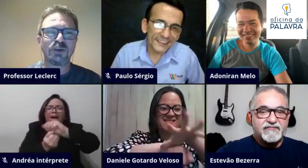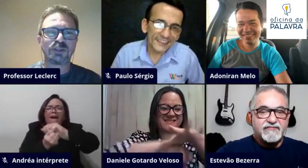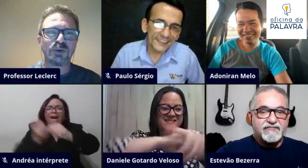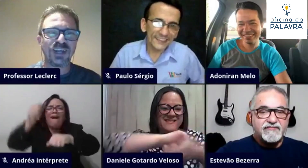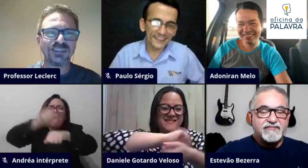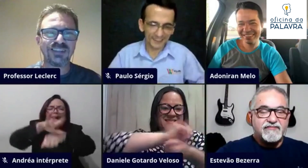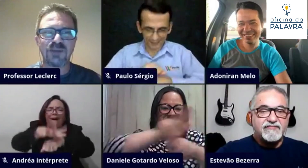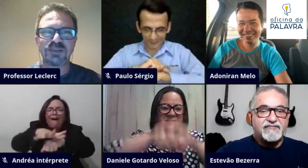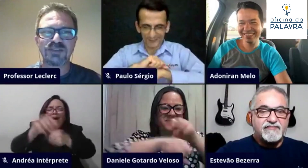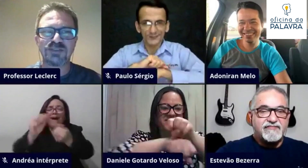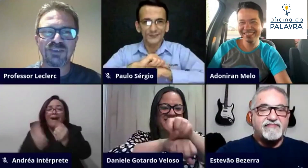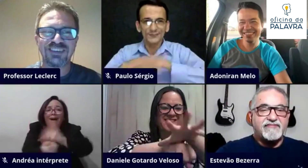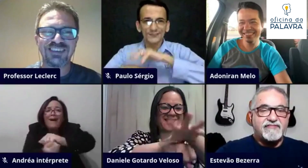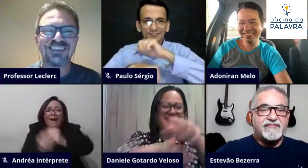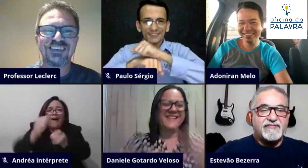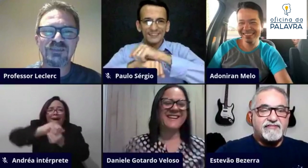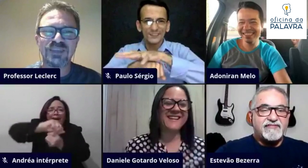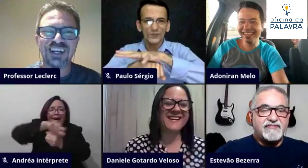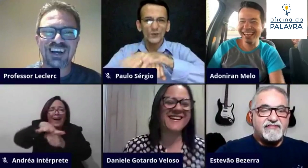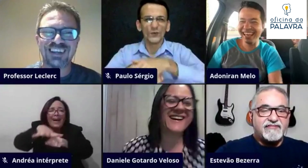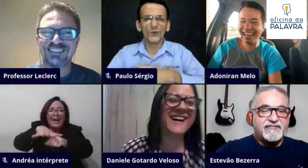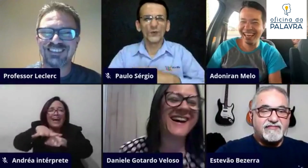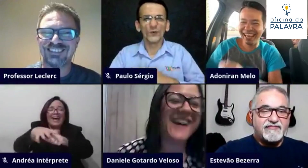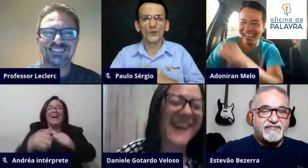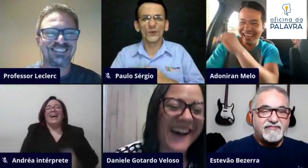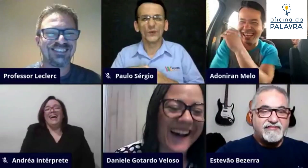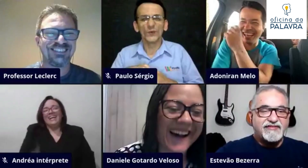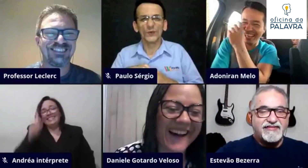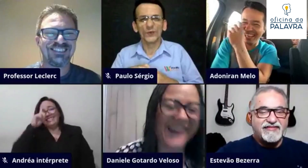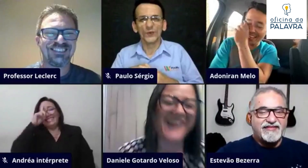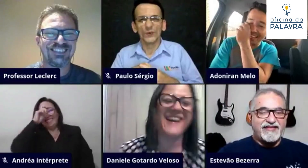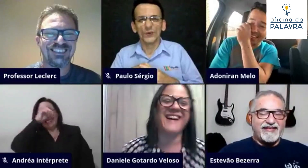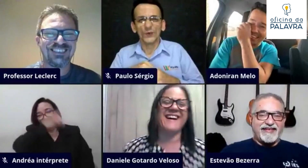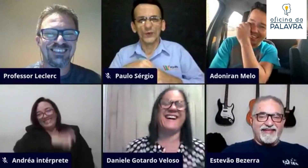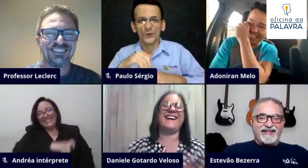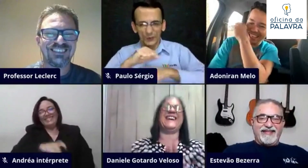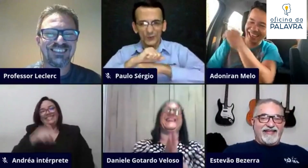Olha, entortou a intérprete, viu? Obrigado.